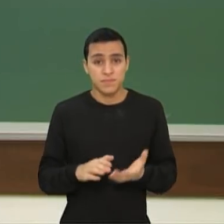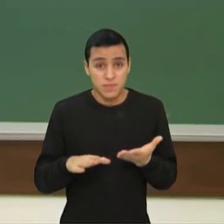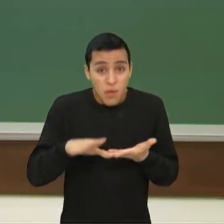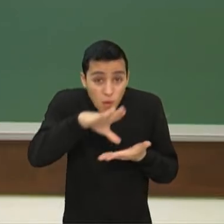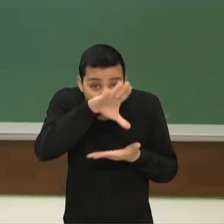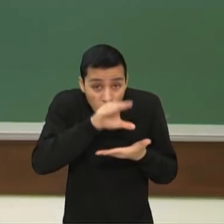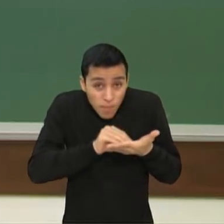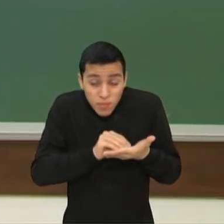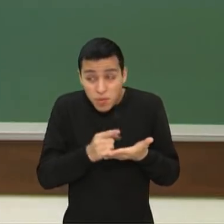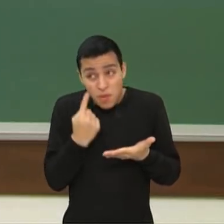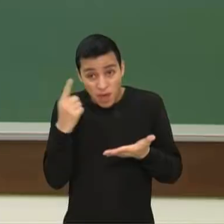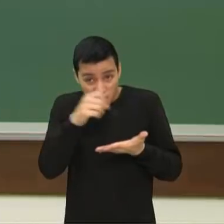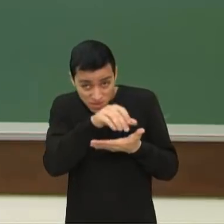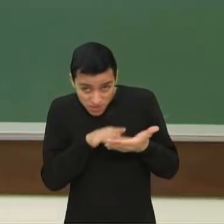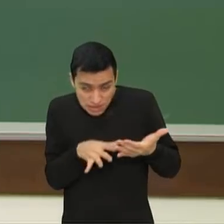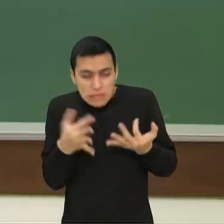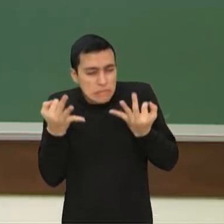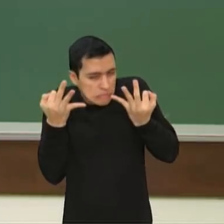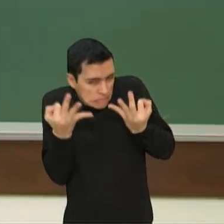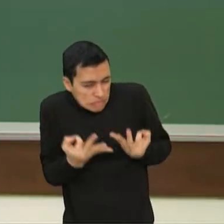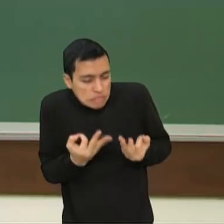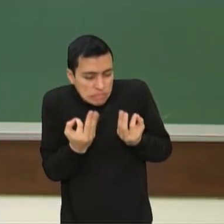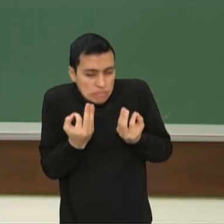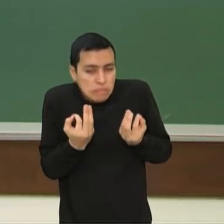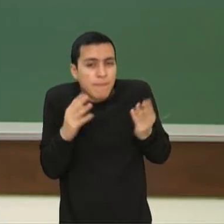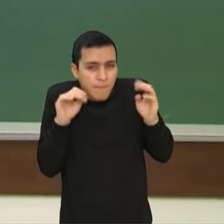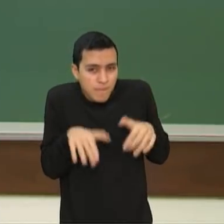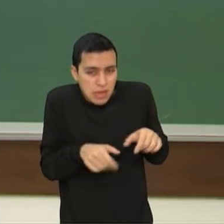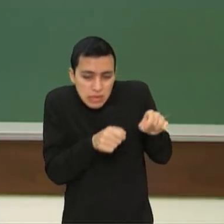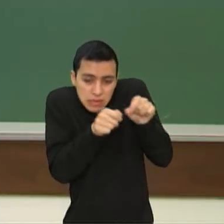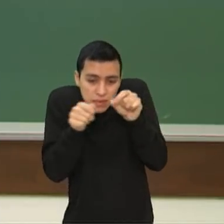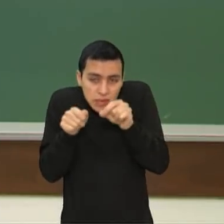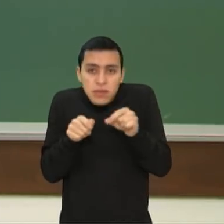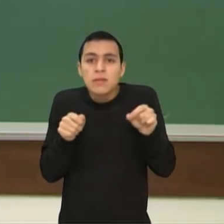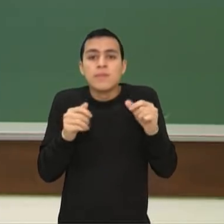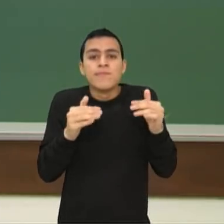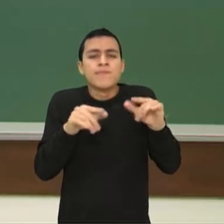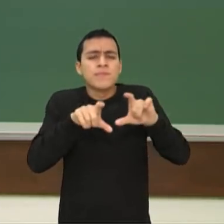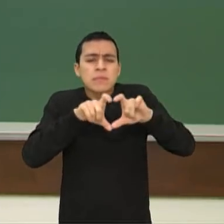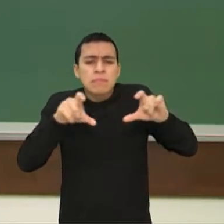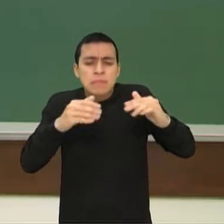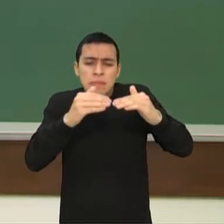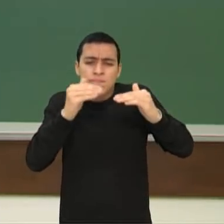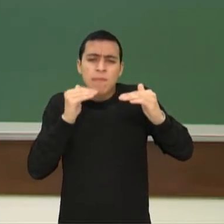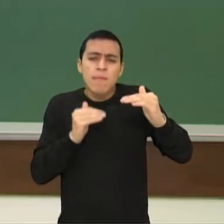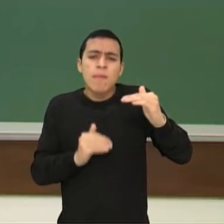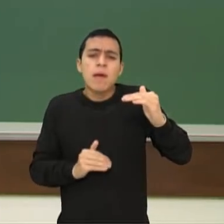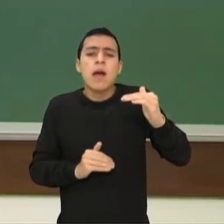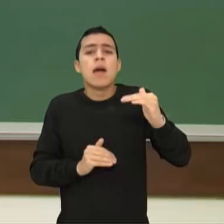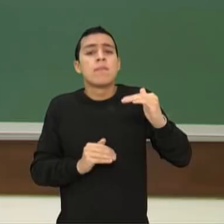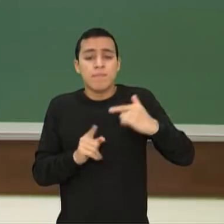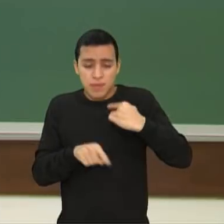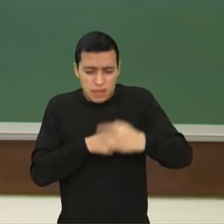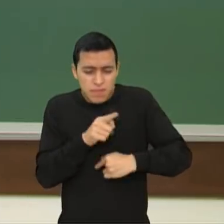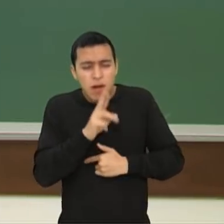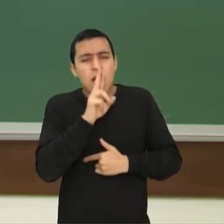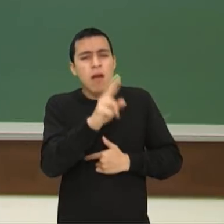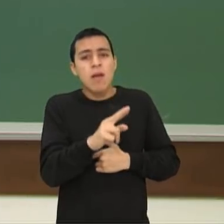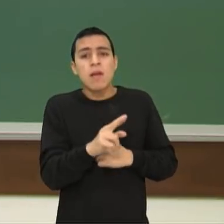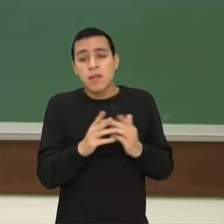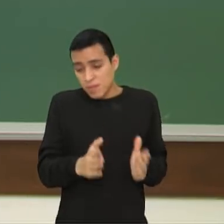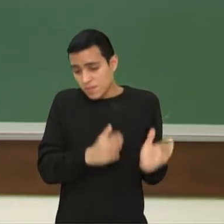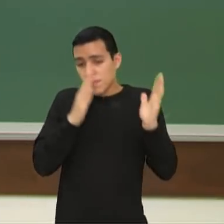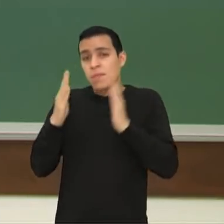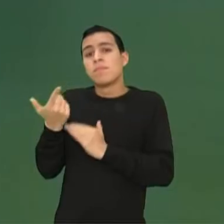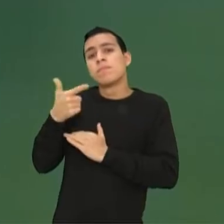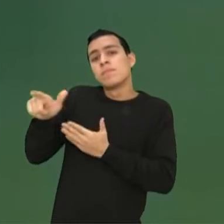Copiou o exercício? Bem caprichadinho? Deixa espaço, deixa algumas linhas para você resolvê-lo. E vamos